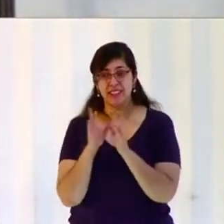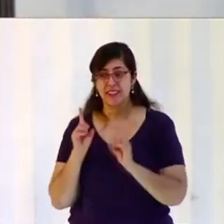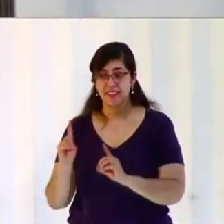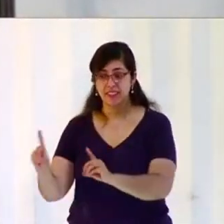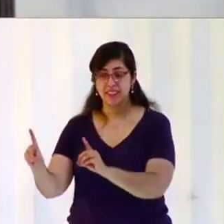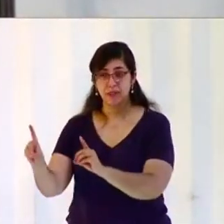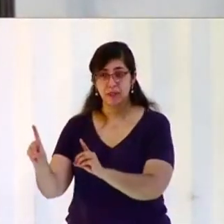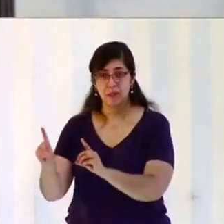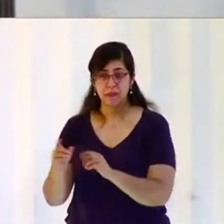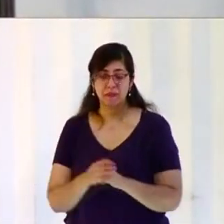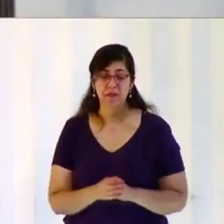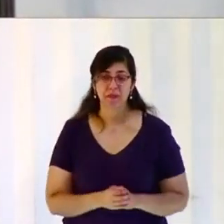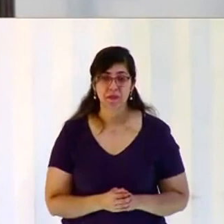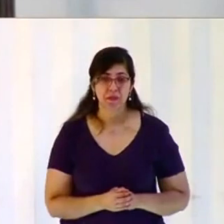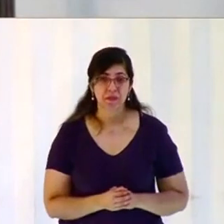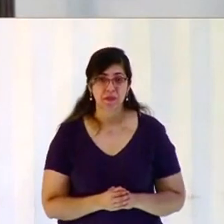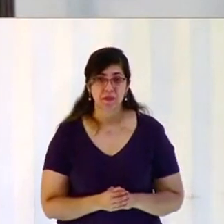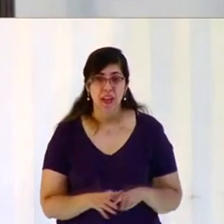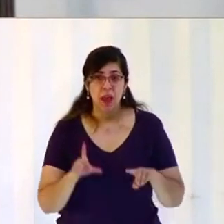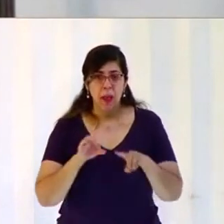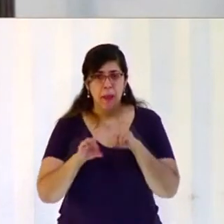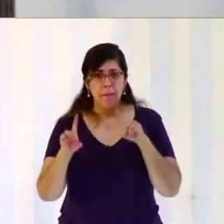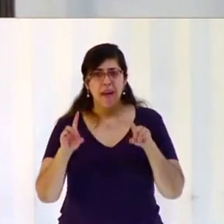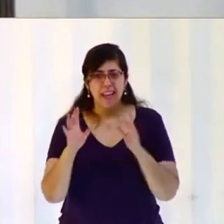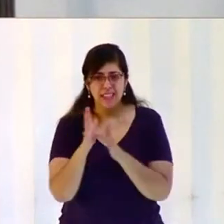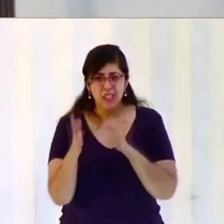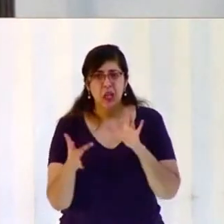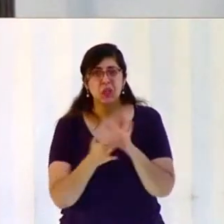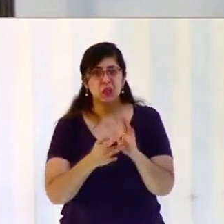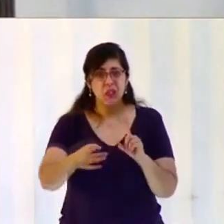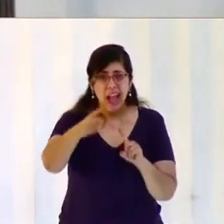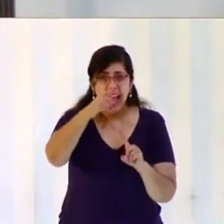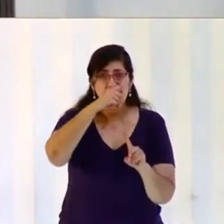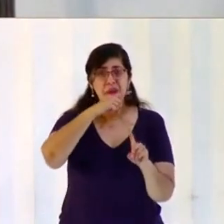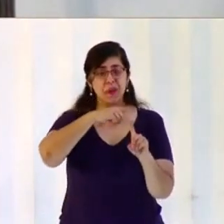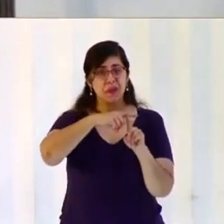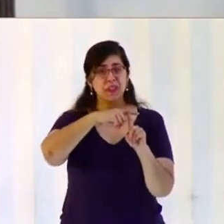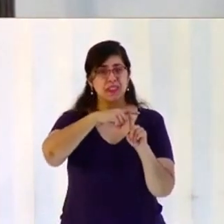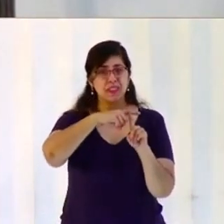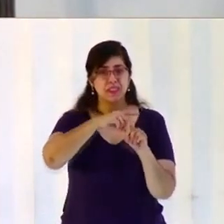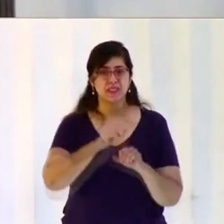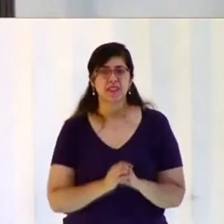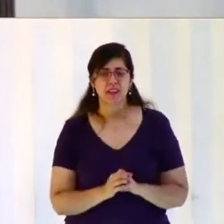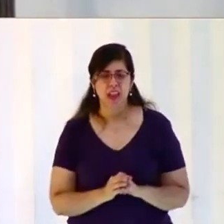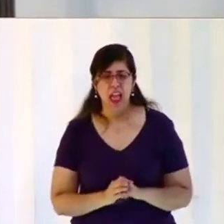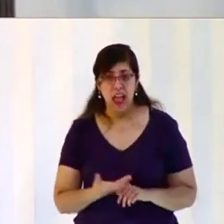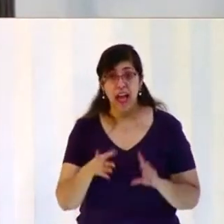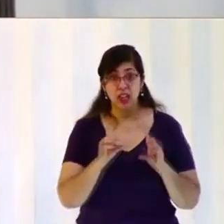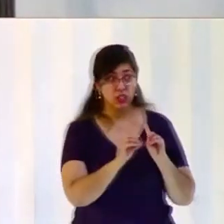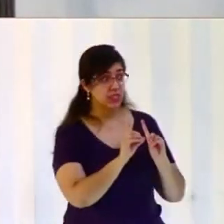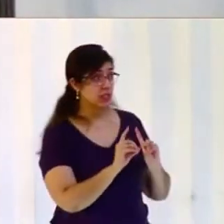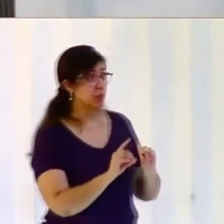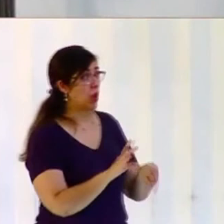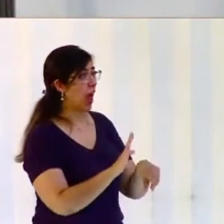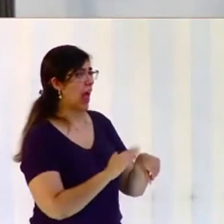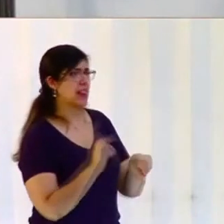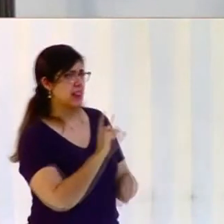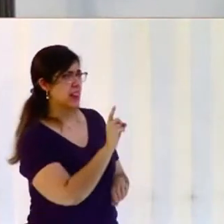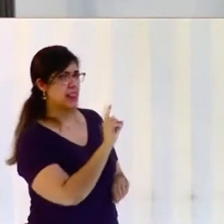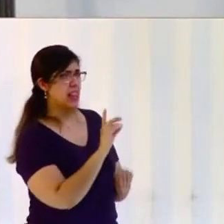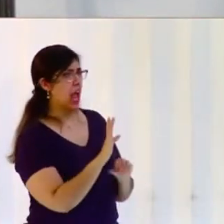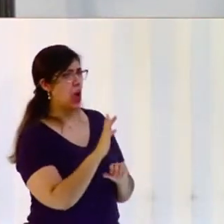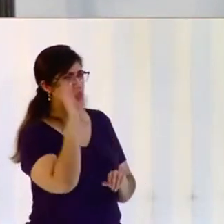dele, o Filho do Homem precisa ir para a cruz. Um deles havia dito, Senhor, não Senhor, o Senhor não vai, nós não deixaremos o Senhor ir, nós